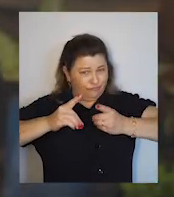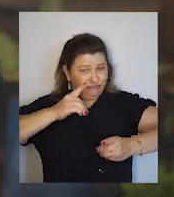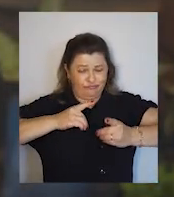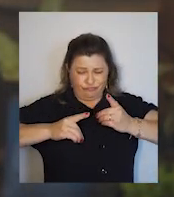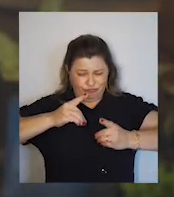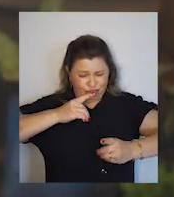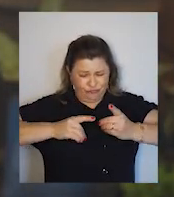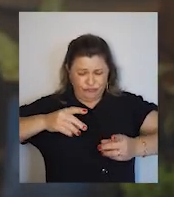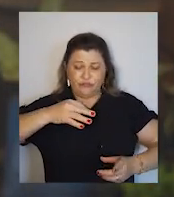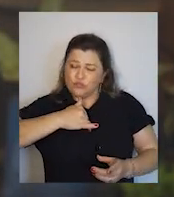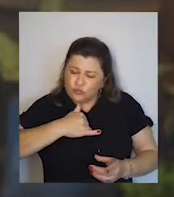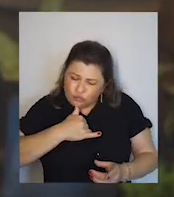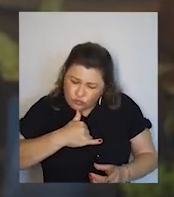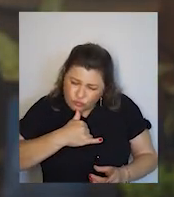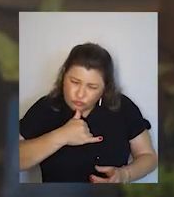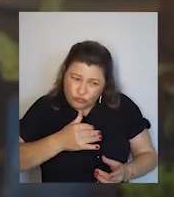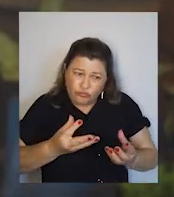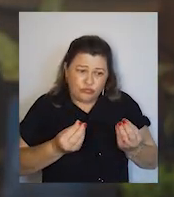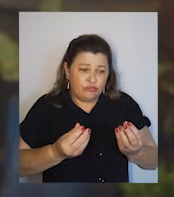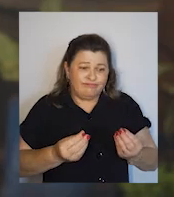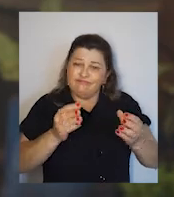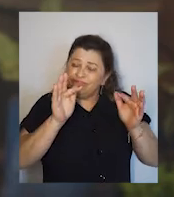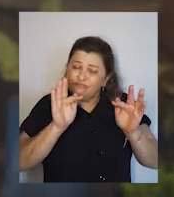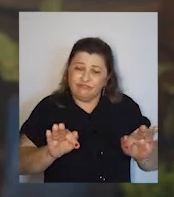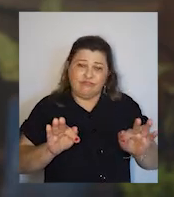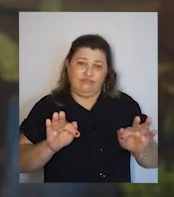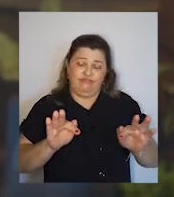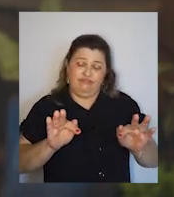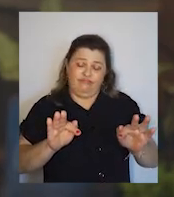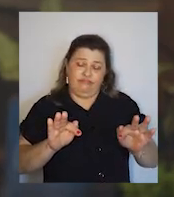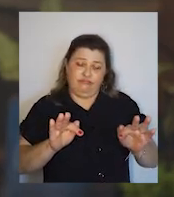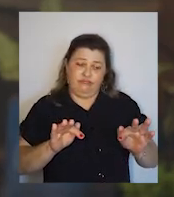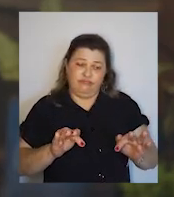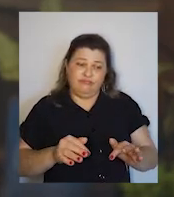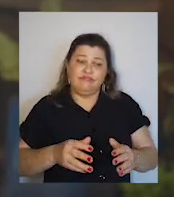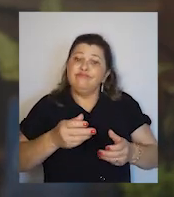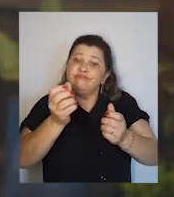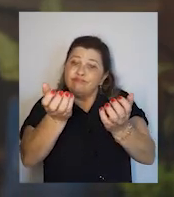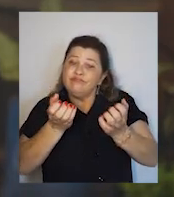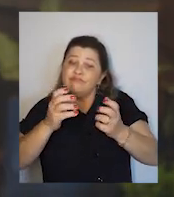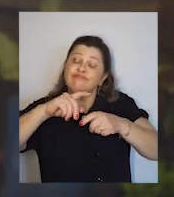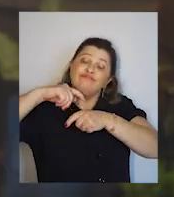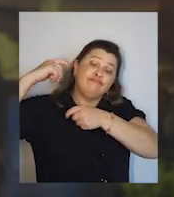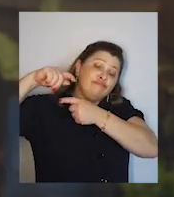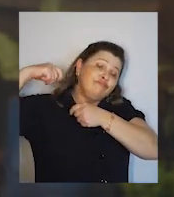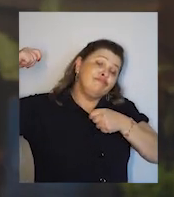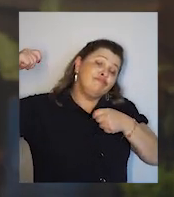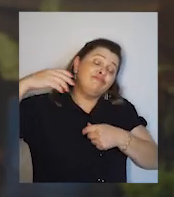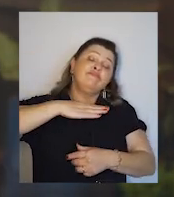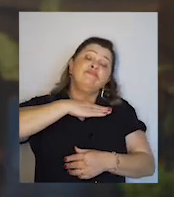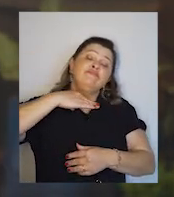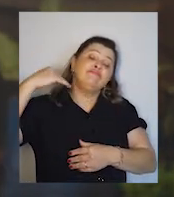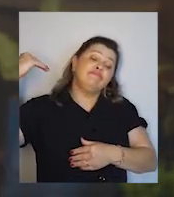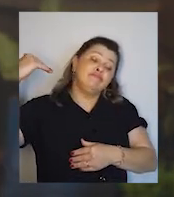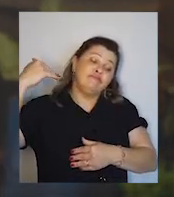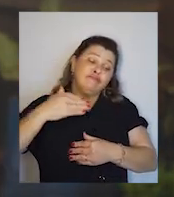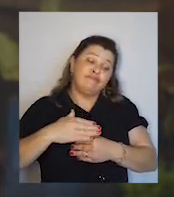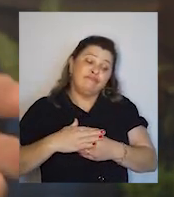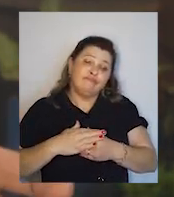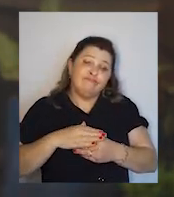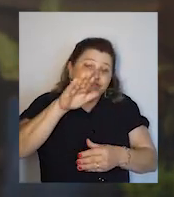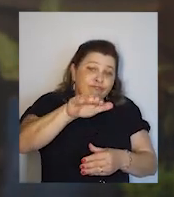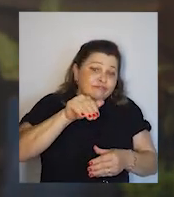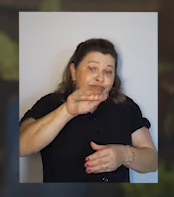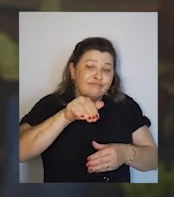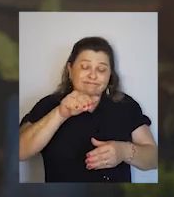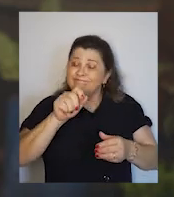onde é que ir, né? Eu estava no fim, né? No buraco. Queria me enforcar. A corda estava pendurada. Deu uma